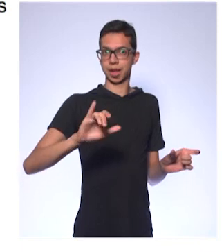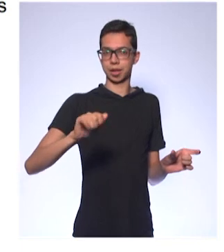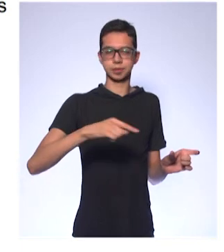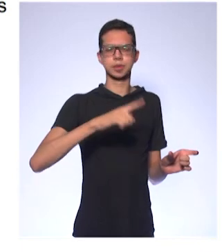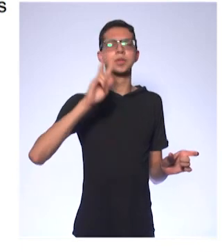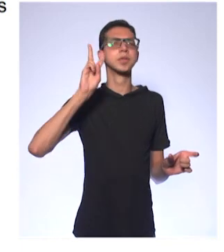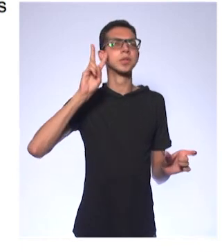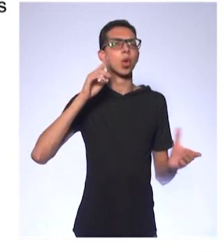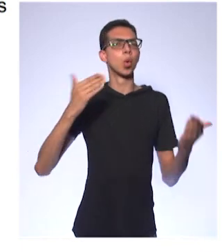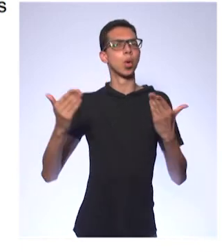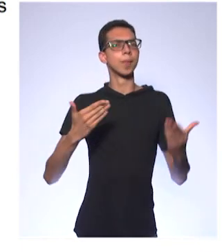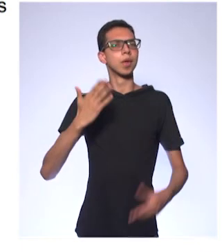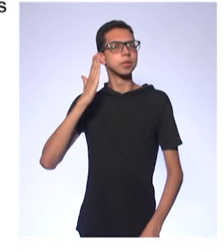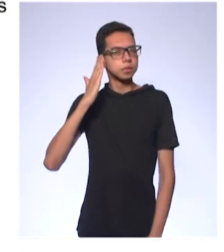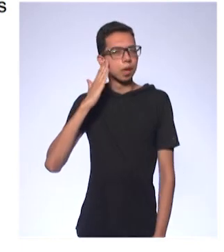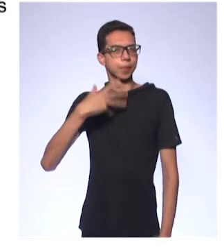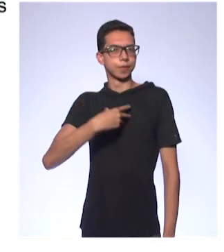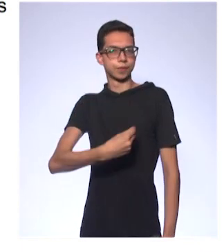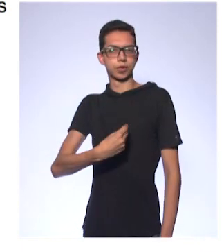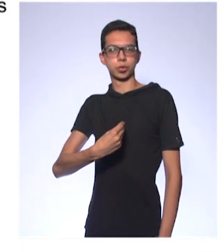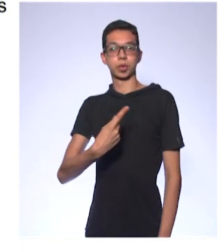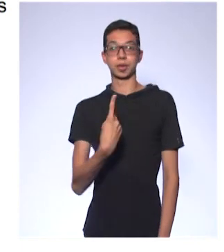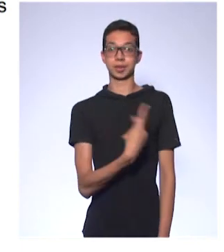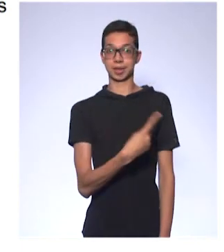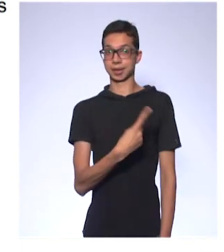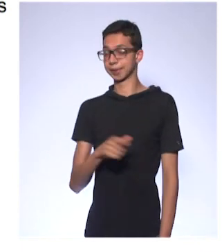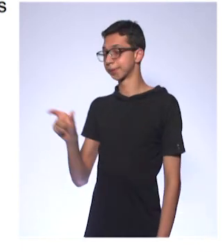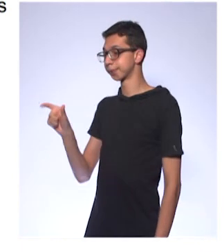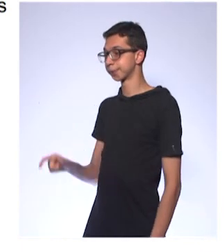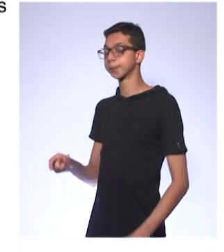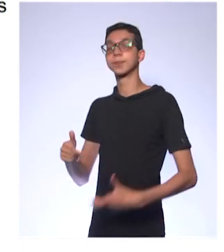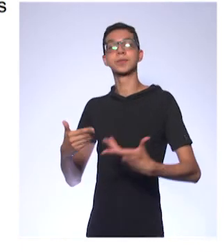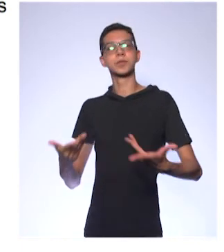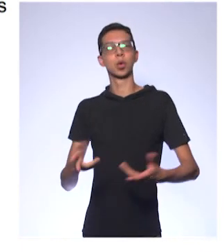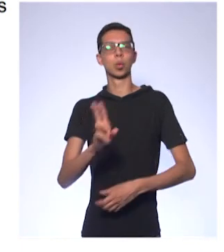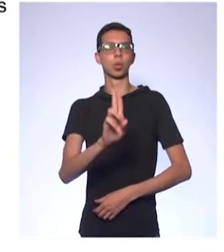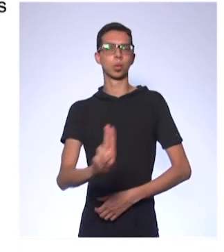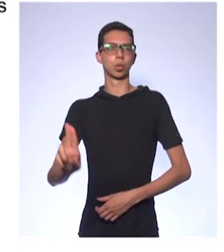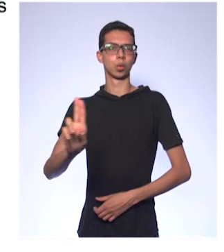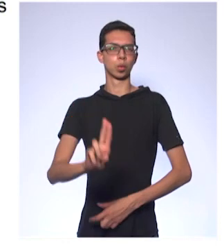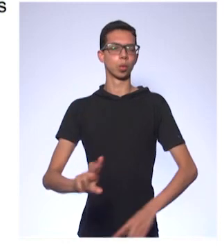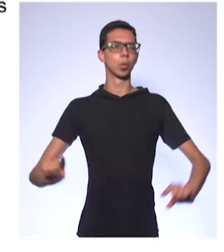Na introdução, o segundo, o uso da expressão